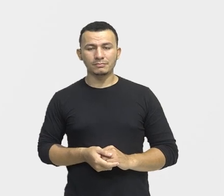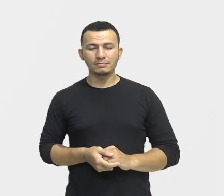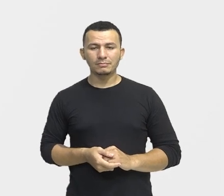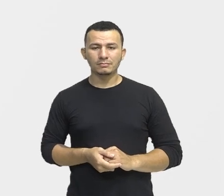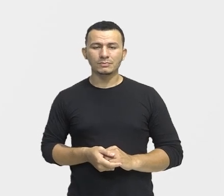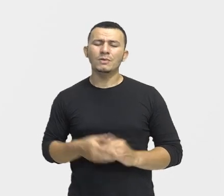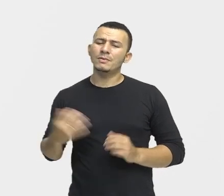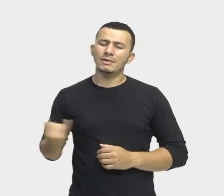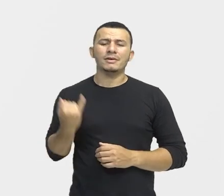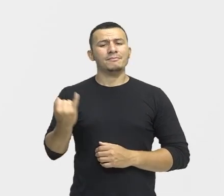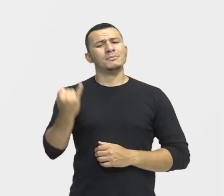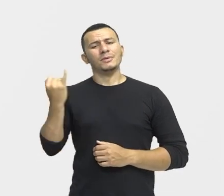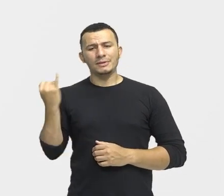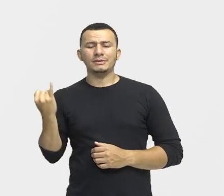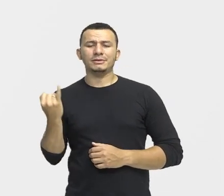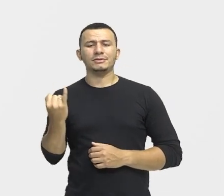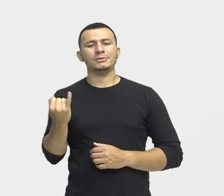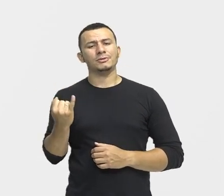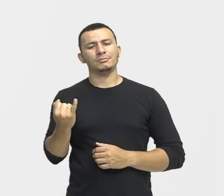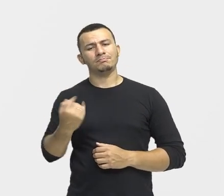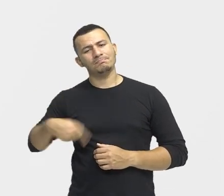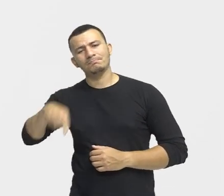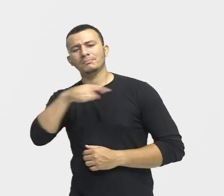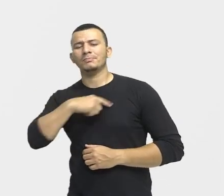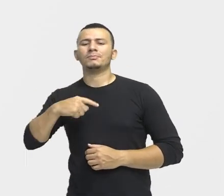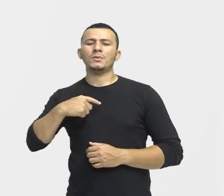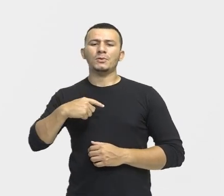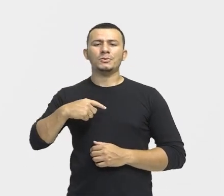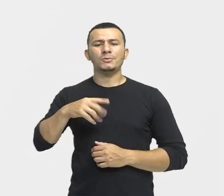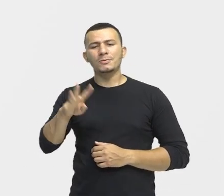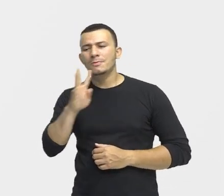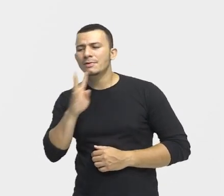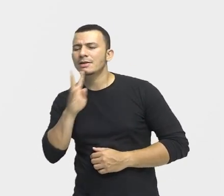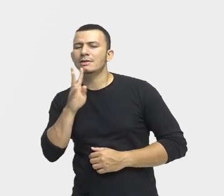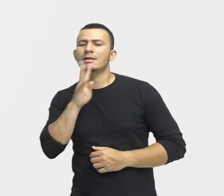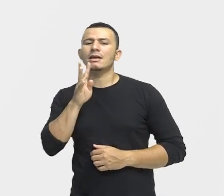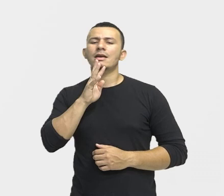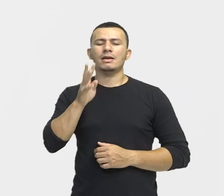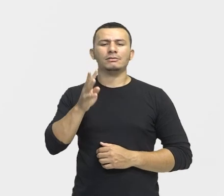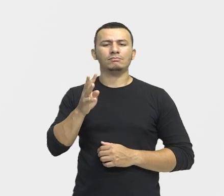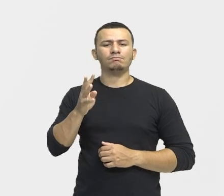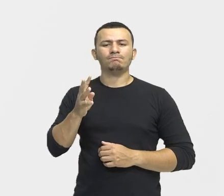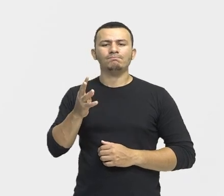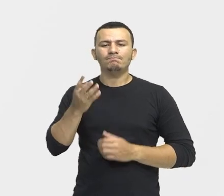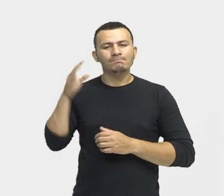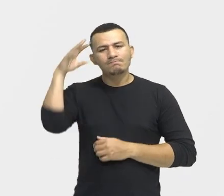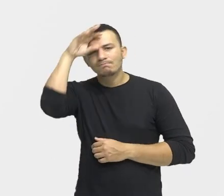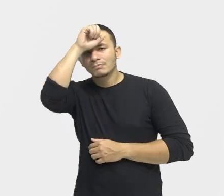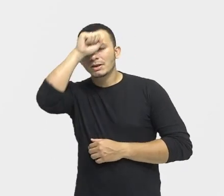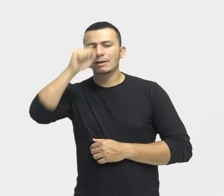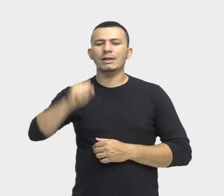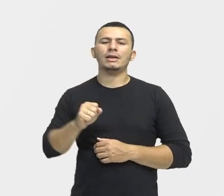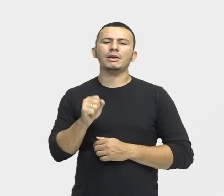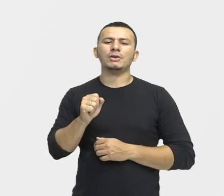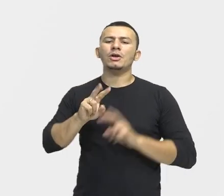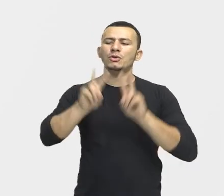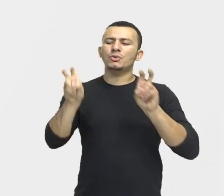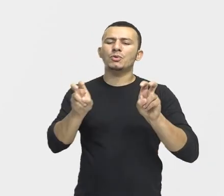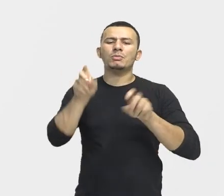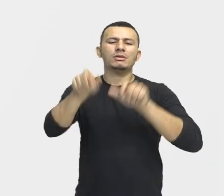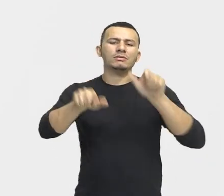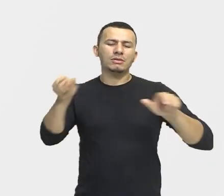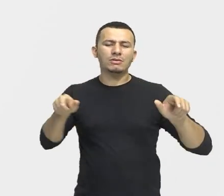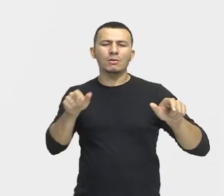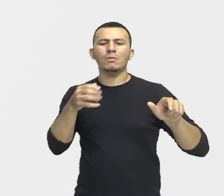o quanto que é importante nós nos apropriarmos desse tipo de conhecimento para fazermos um julgamento crítico a respeito das